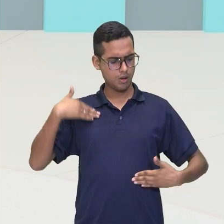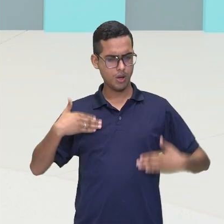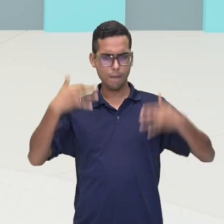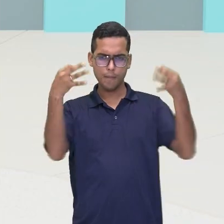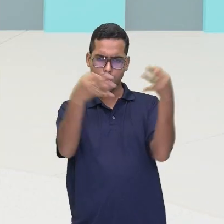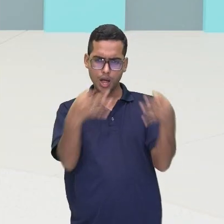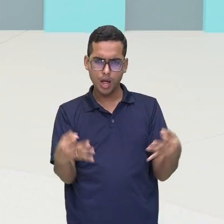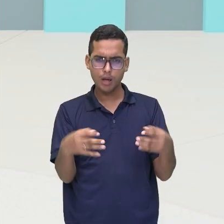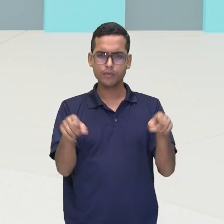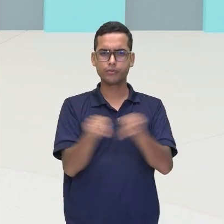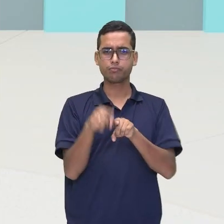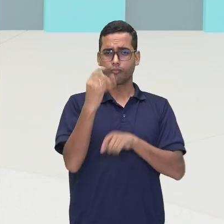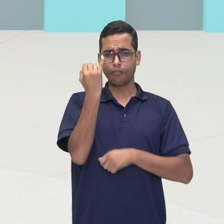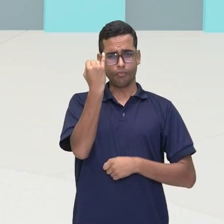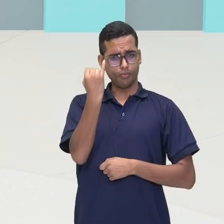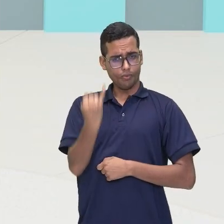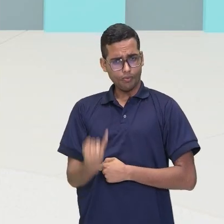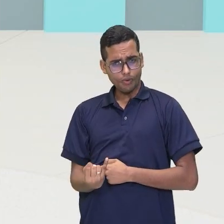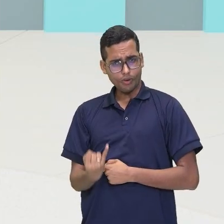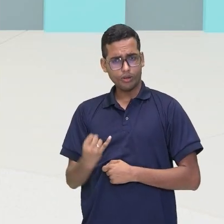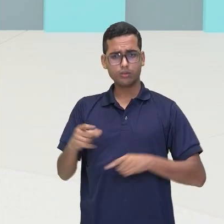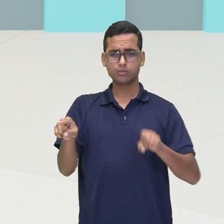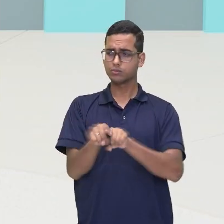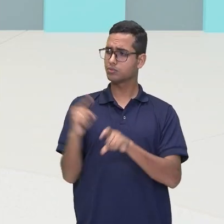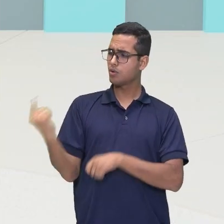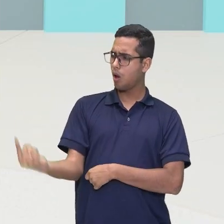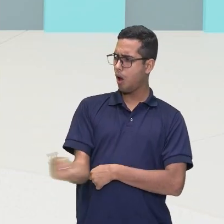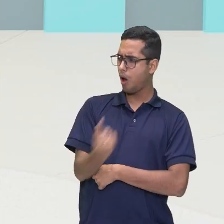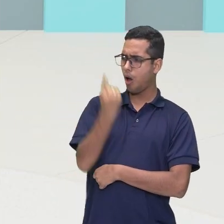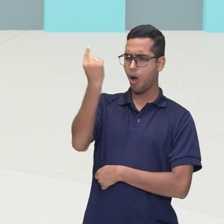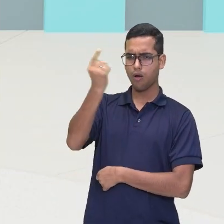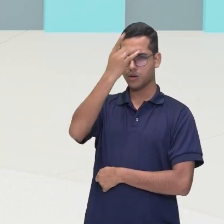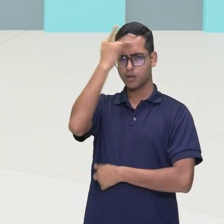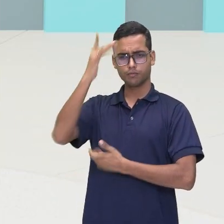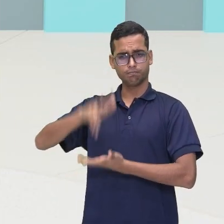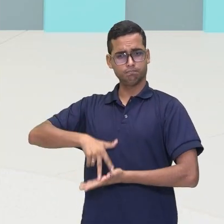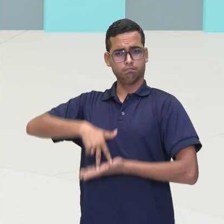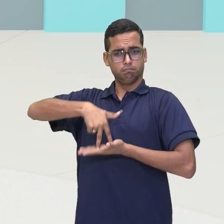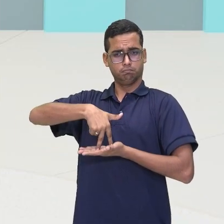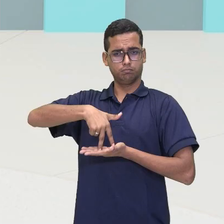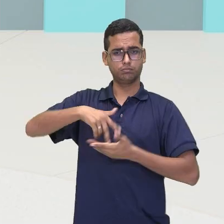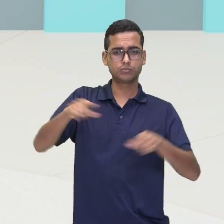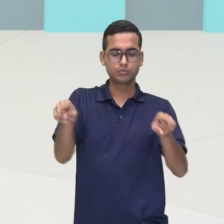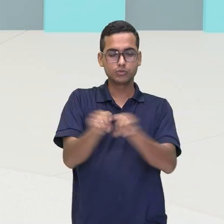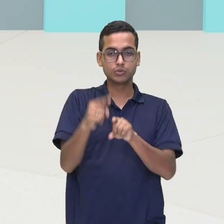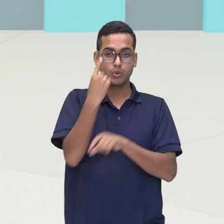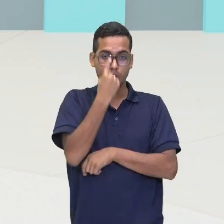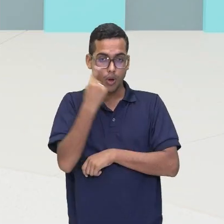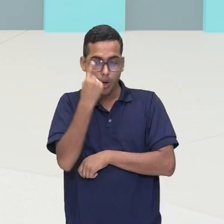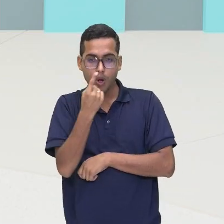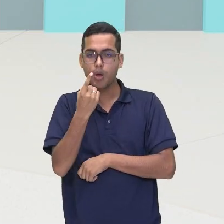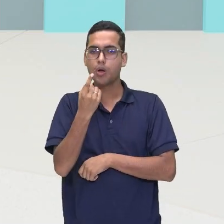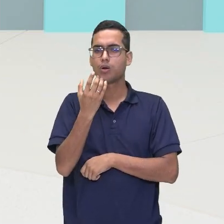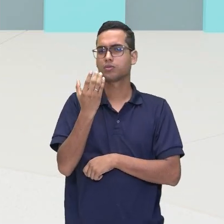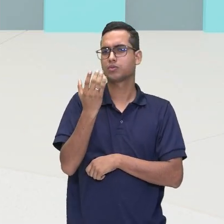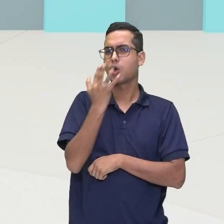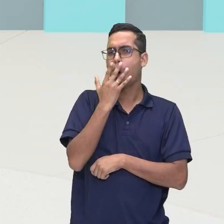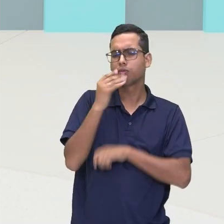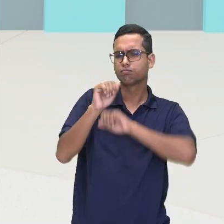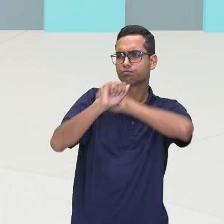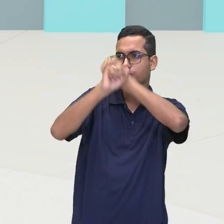mais magro, mais esguio, alto. Ou olhos claros, cabelos claros.